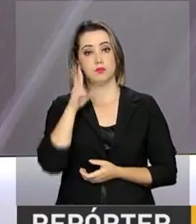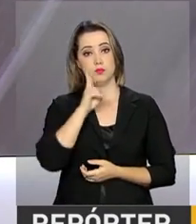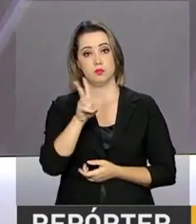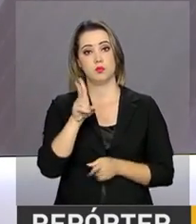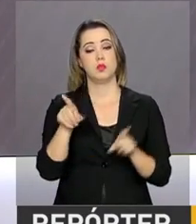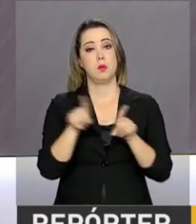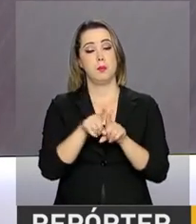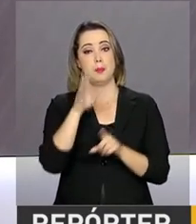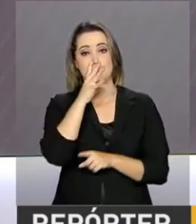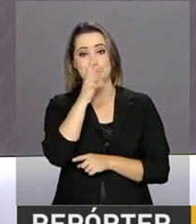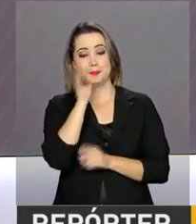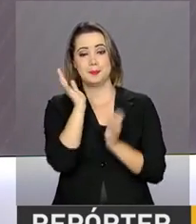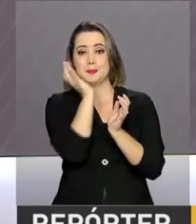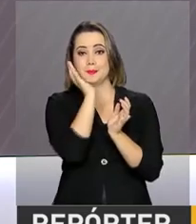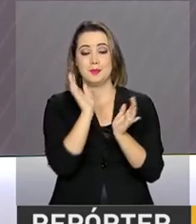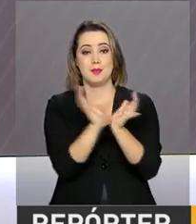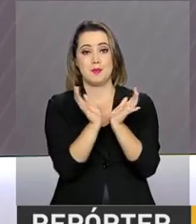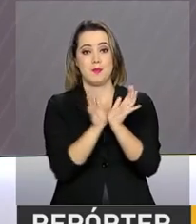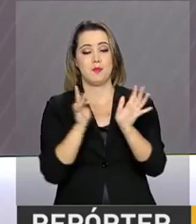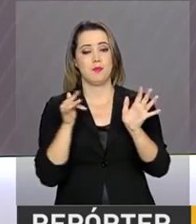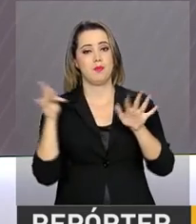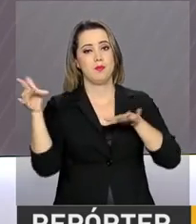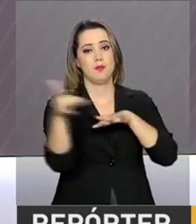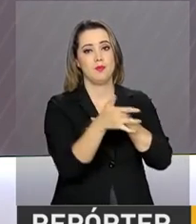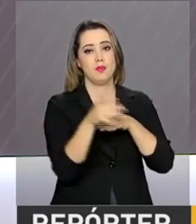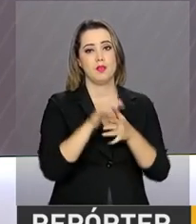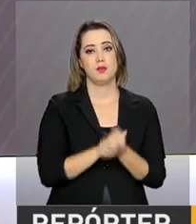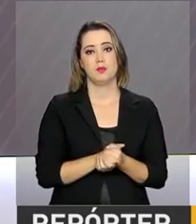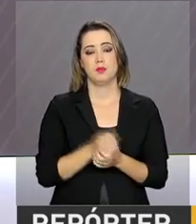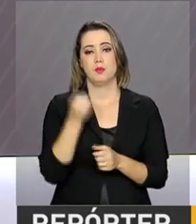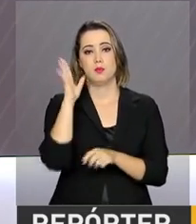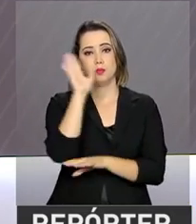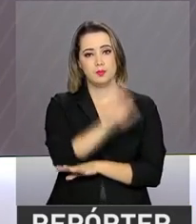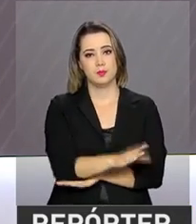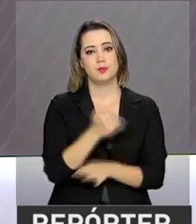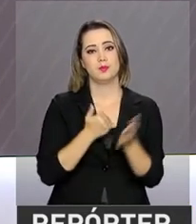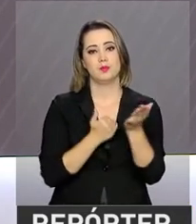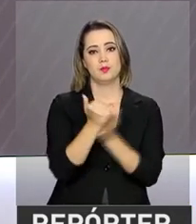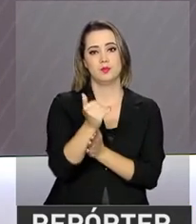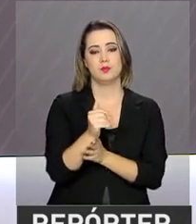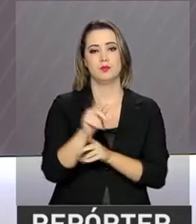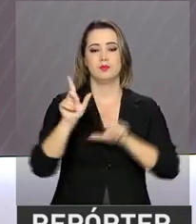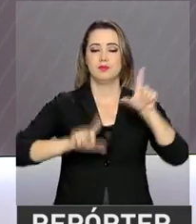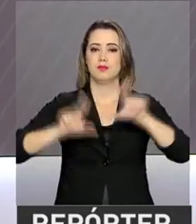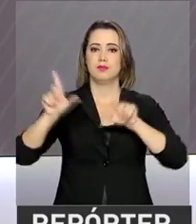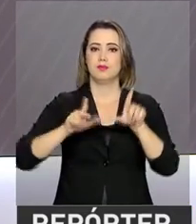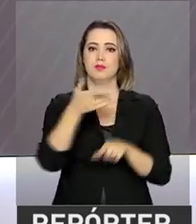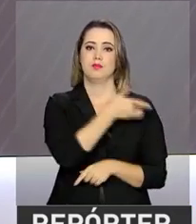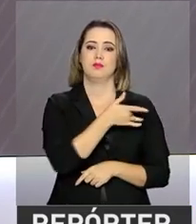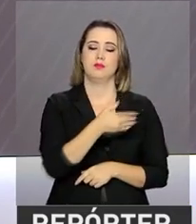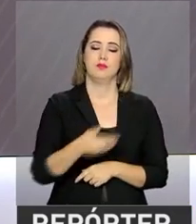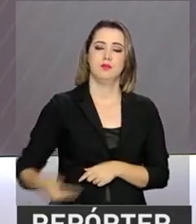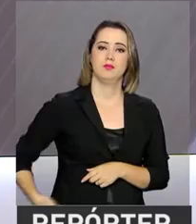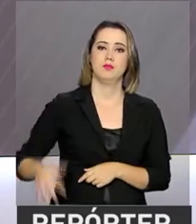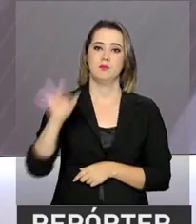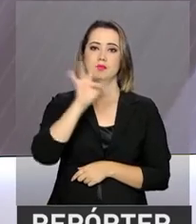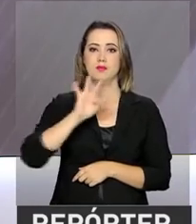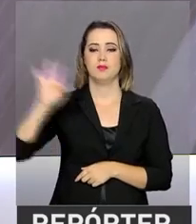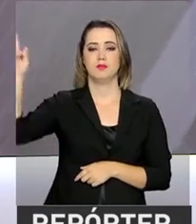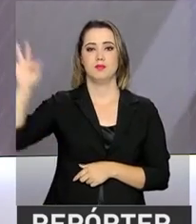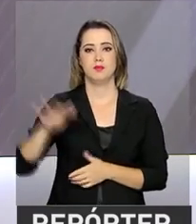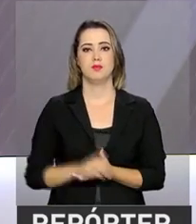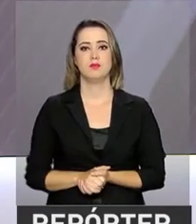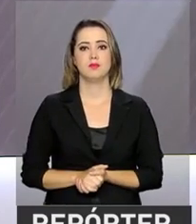você pode acompanhar também as novidades em nossas redes sociais ótima tarde pra você continue com a gente aqui na nbr a tv